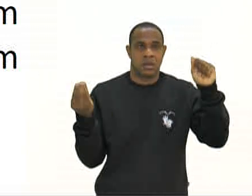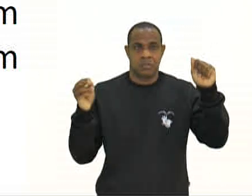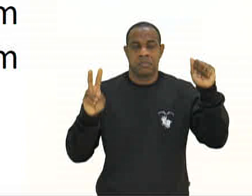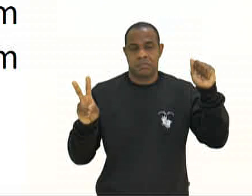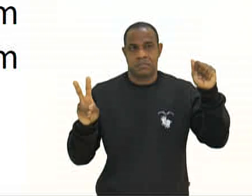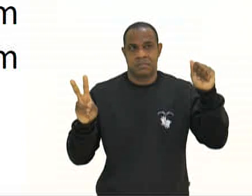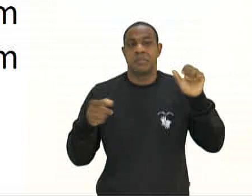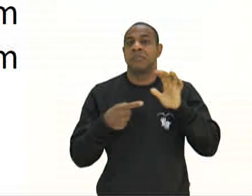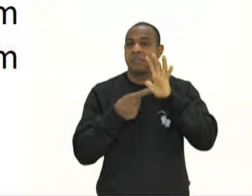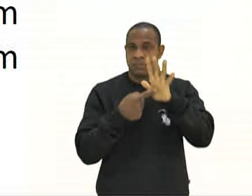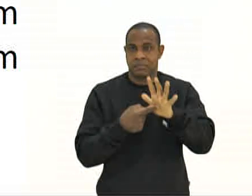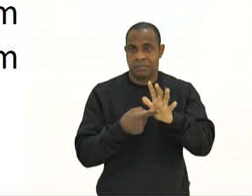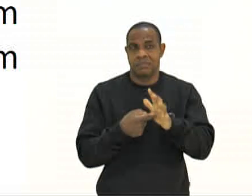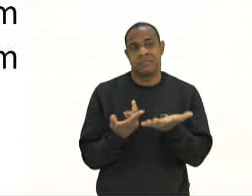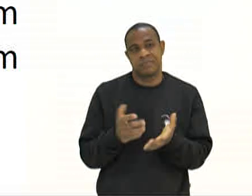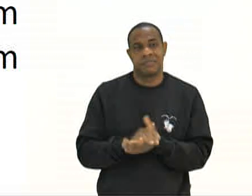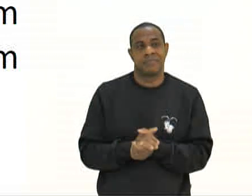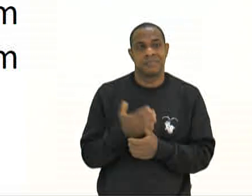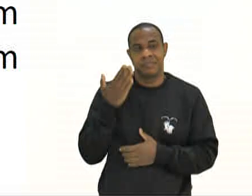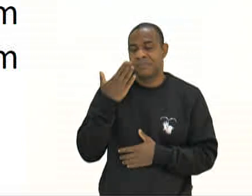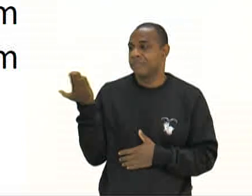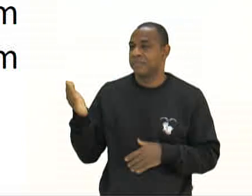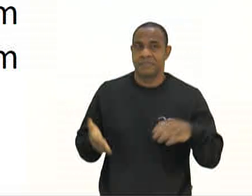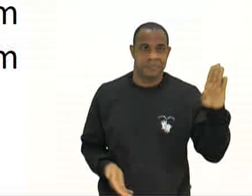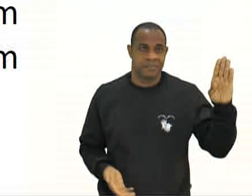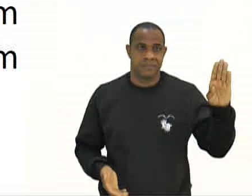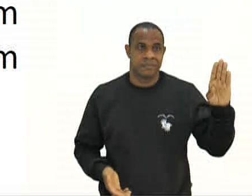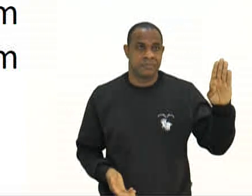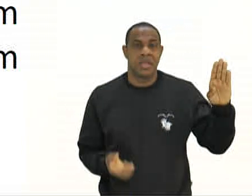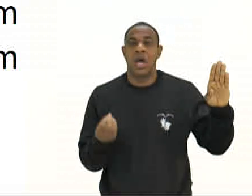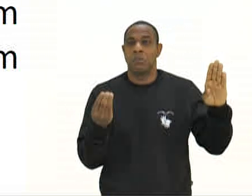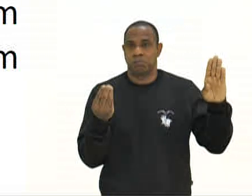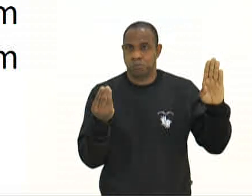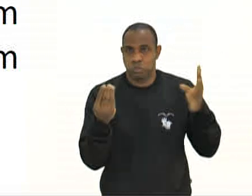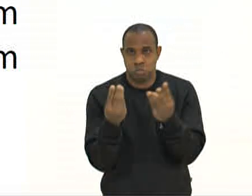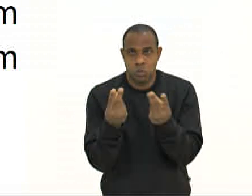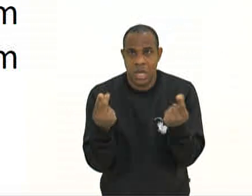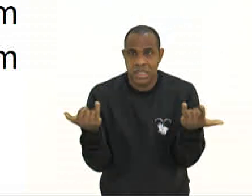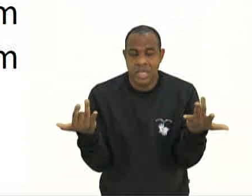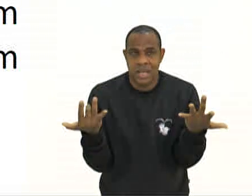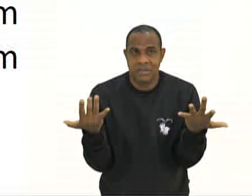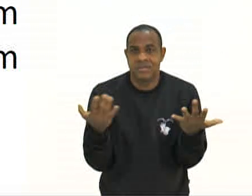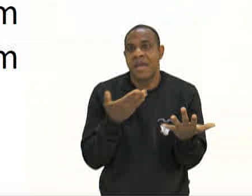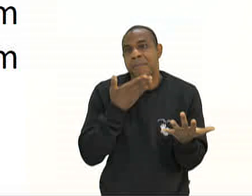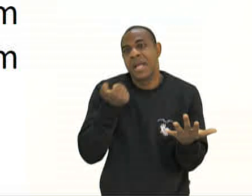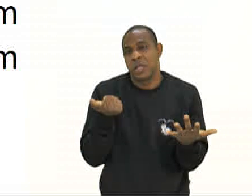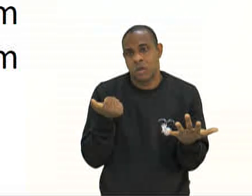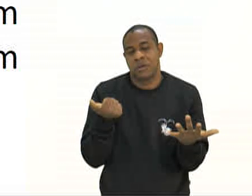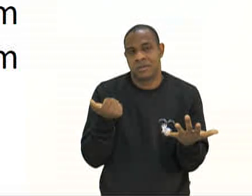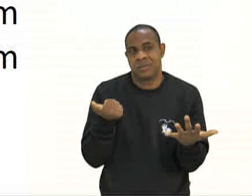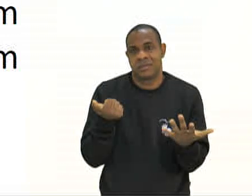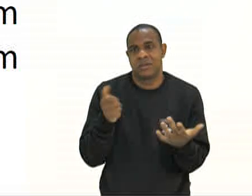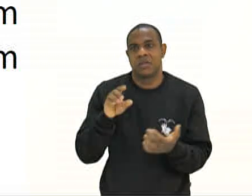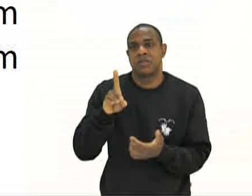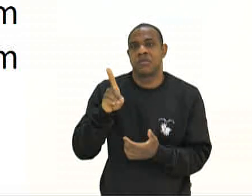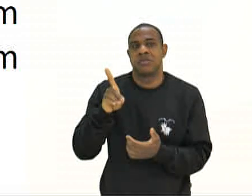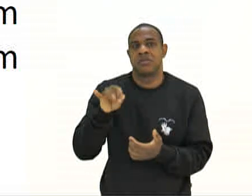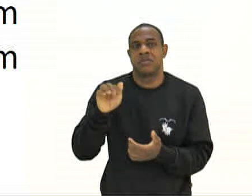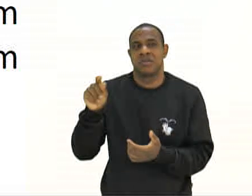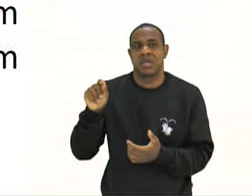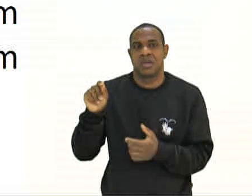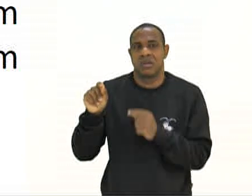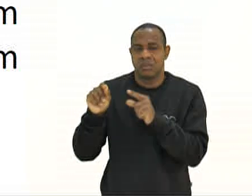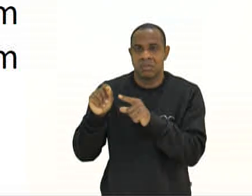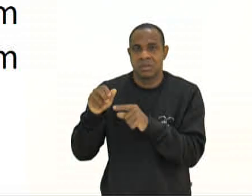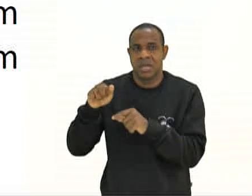são a representação disso. Letra B. A qualidade da imagem é melhor no sinal analógico. Falso, gente. A